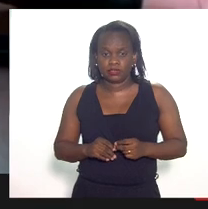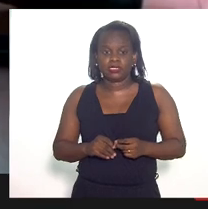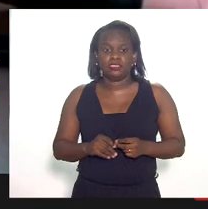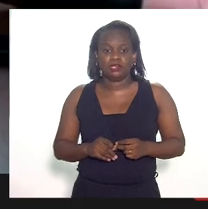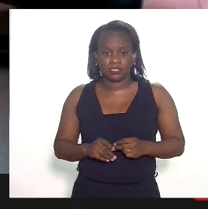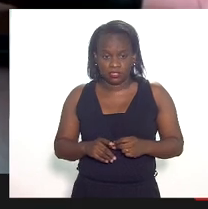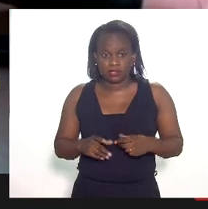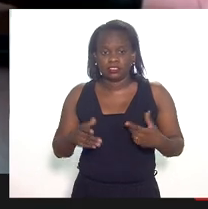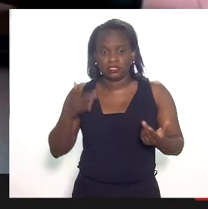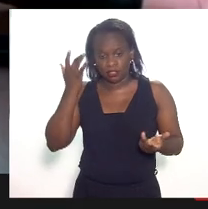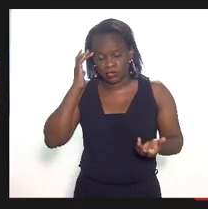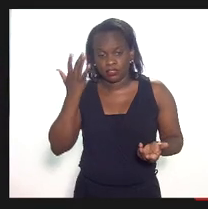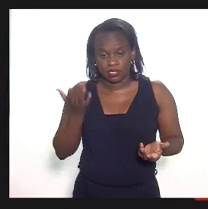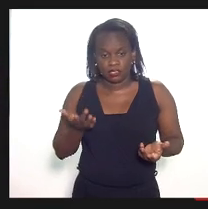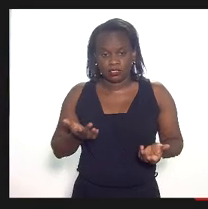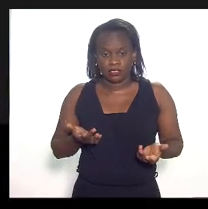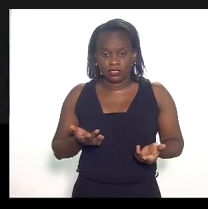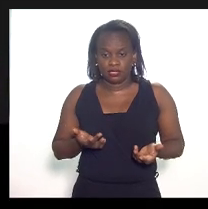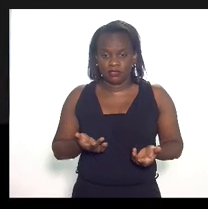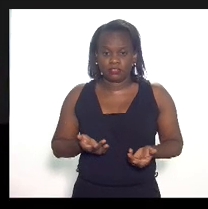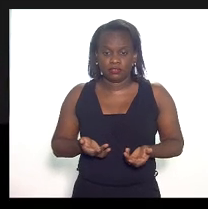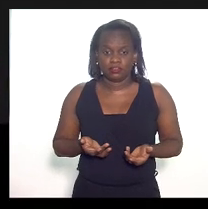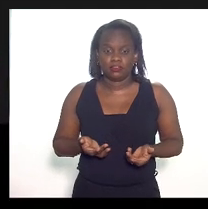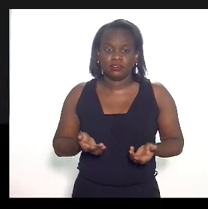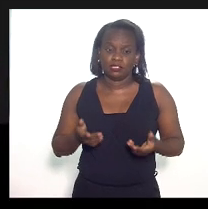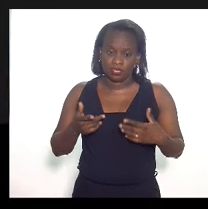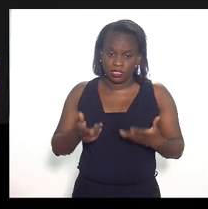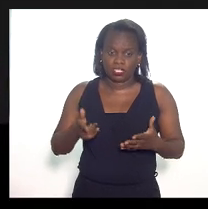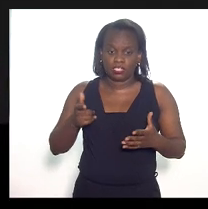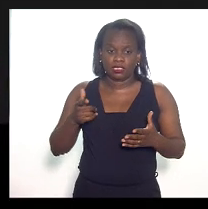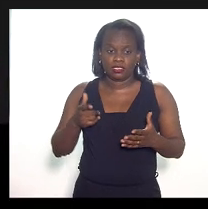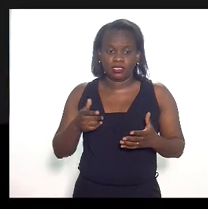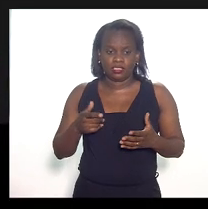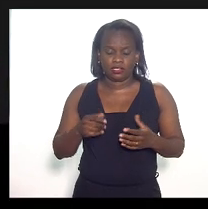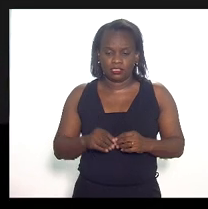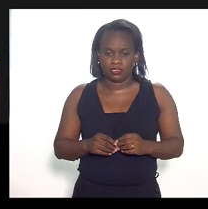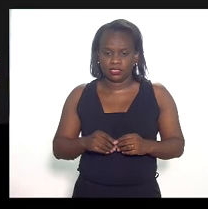Vereador então, Paulo. Acho que isso aí, eu não faço essa cobrança, eu faço